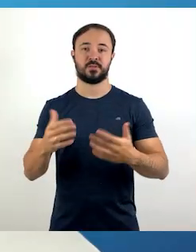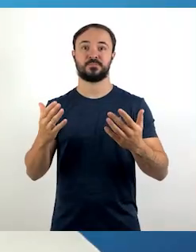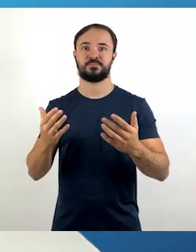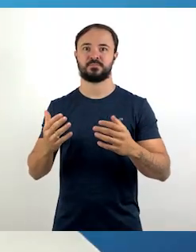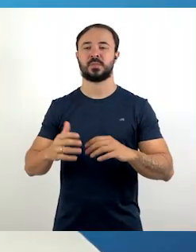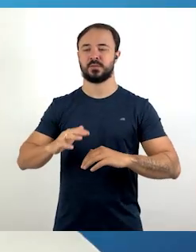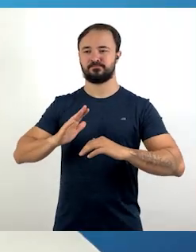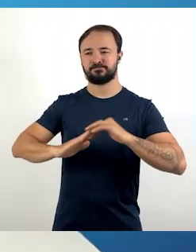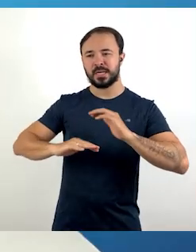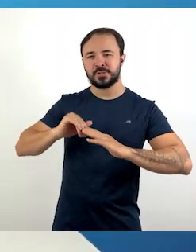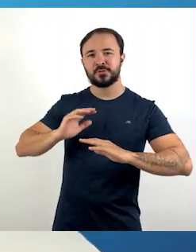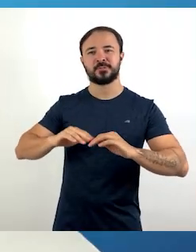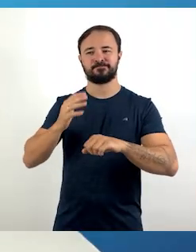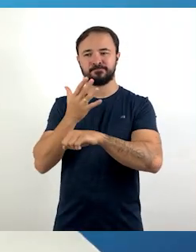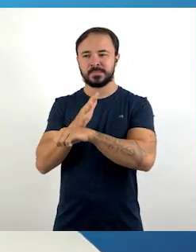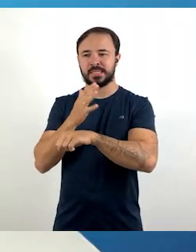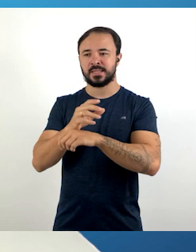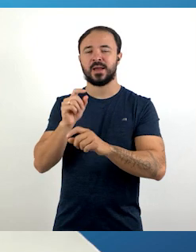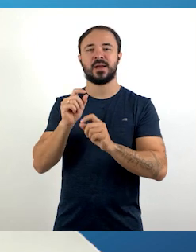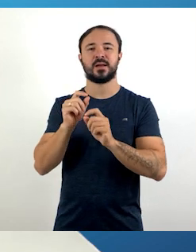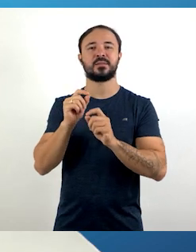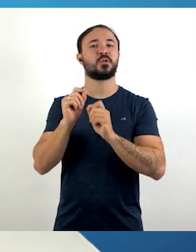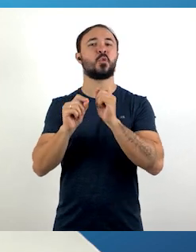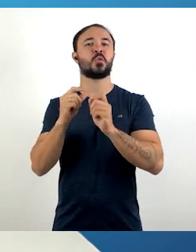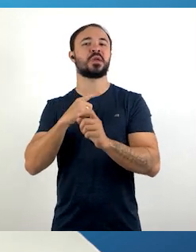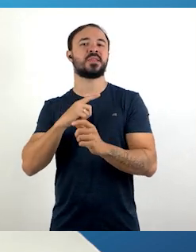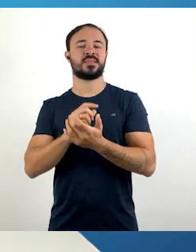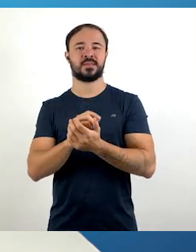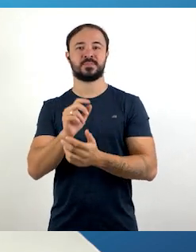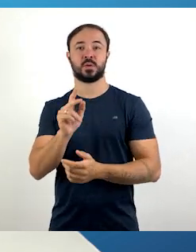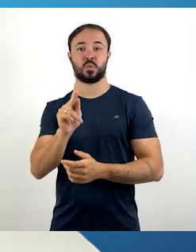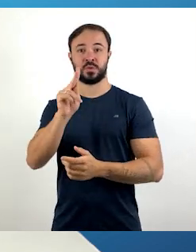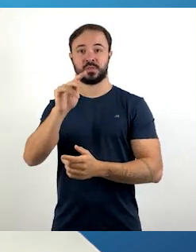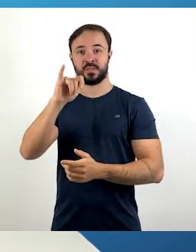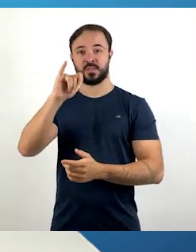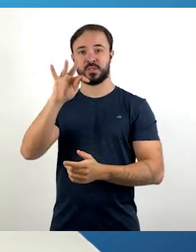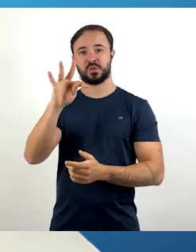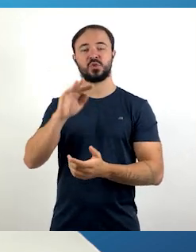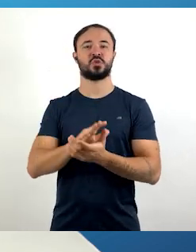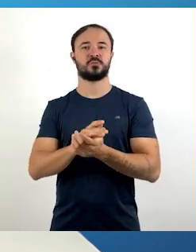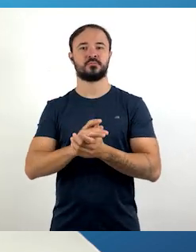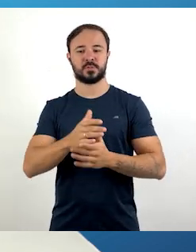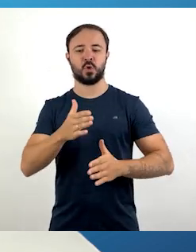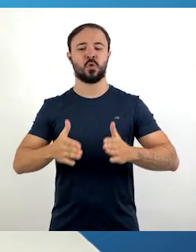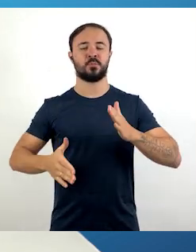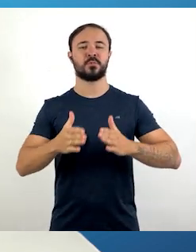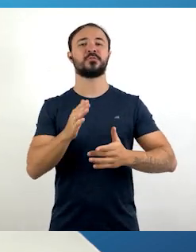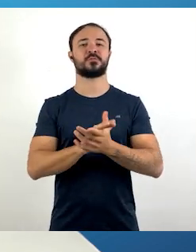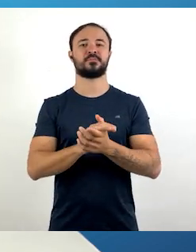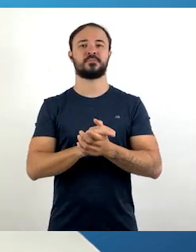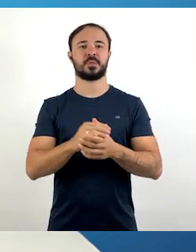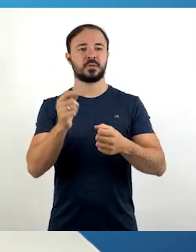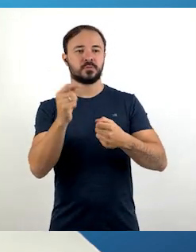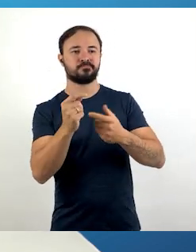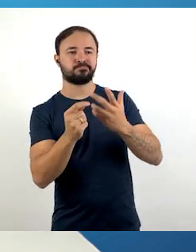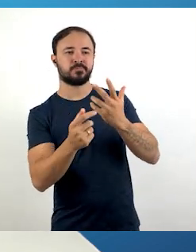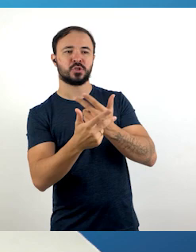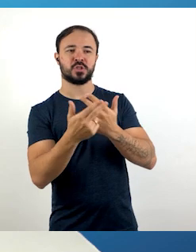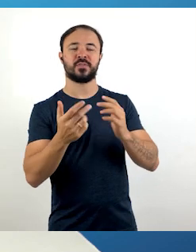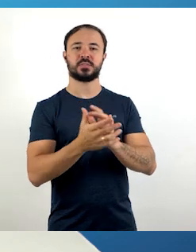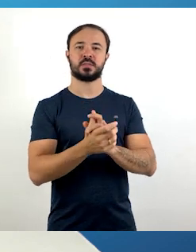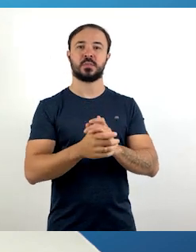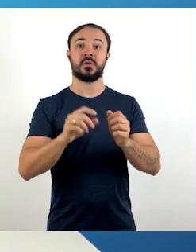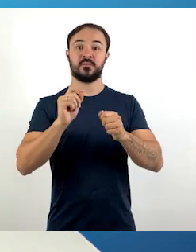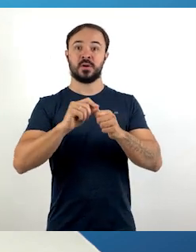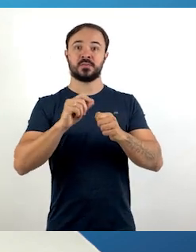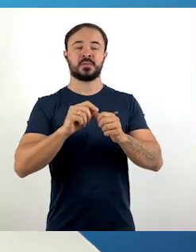Então, para a nossa prática de hoje, nós temos aqui o nosso kit de robótica e com ele algumas peças interessantes para nós formarmos uma máquina a